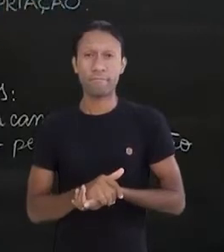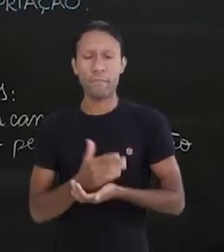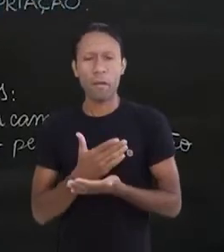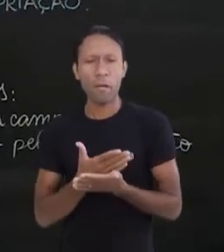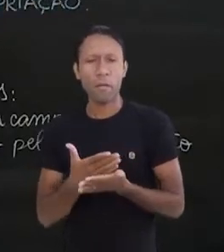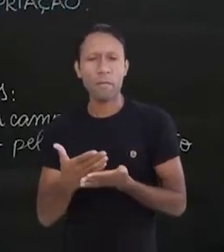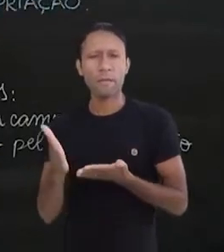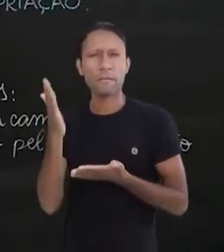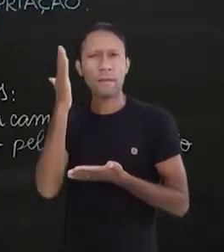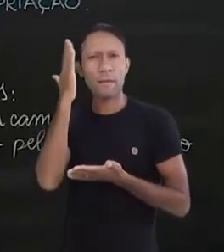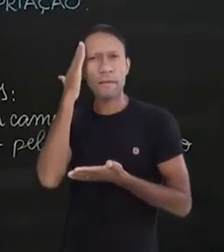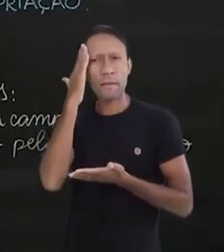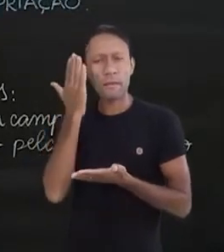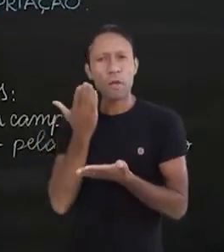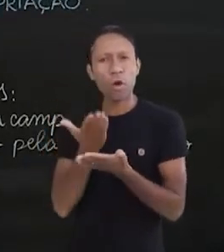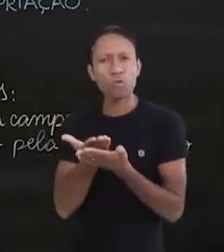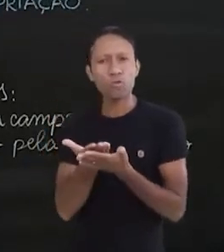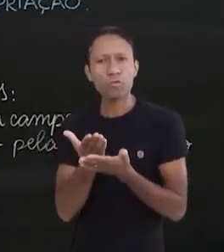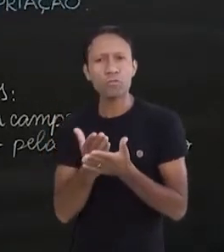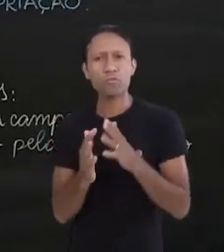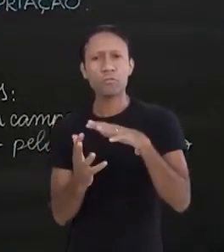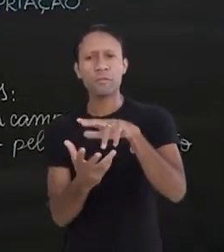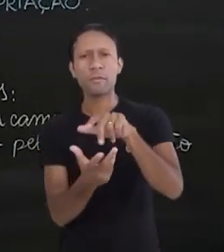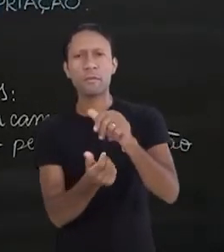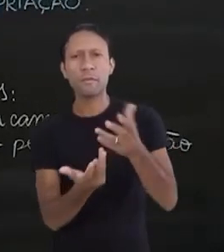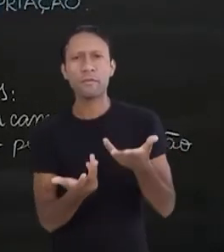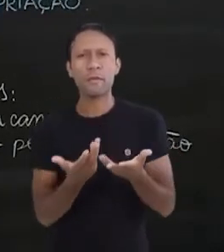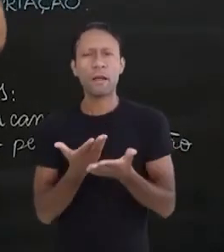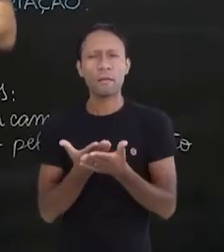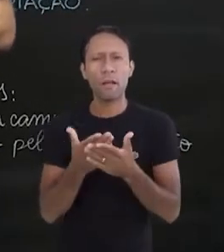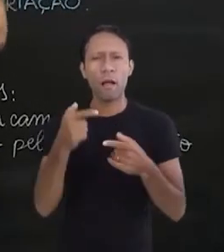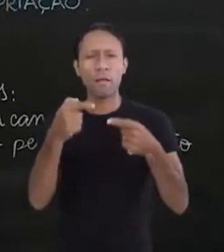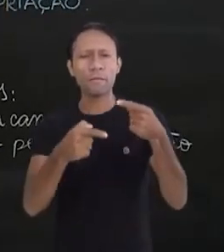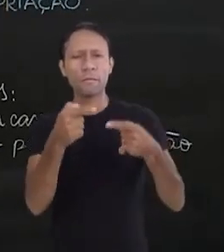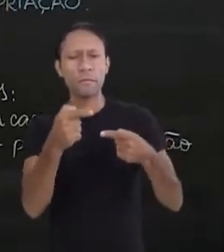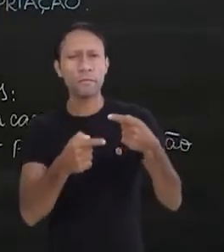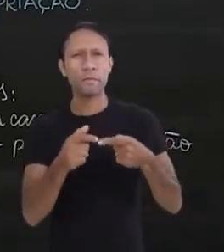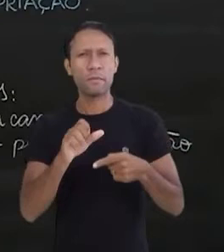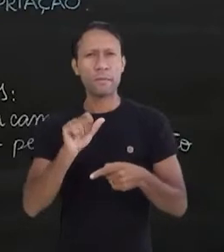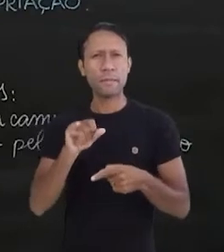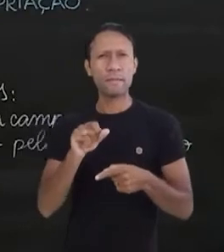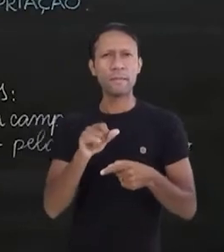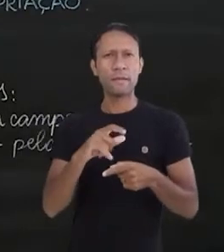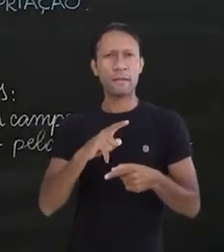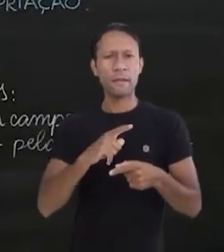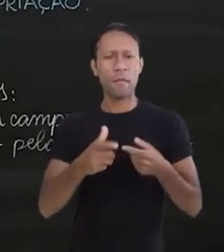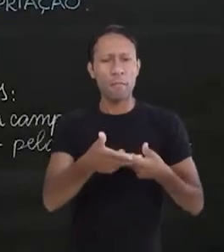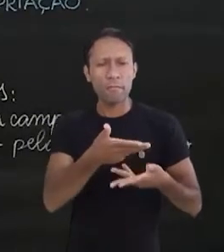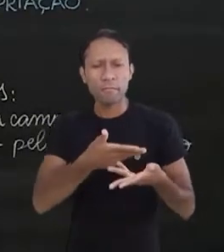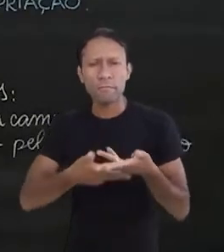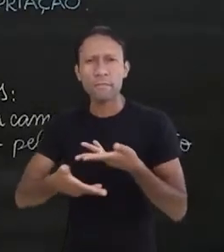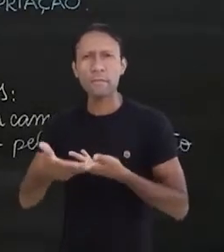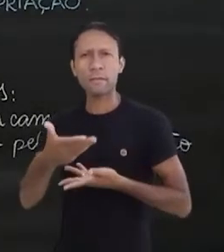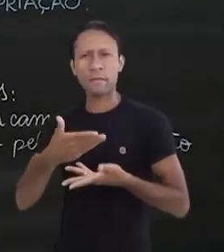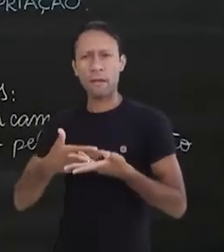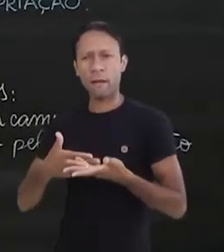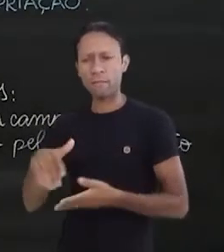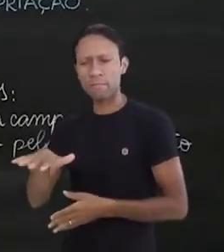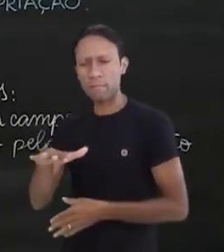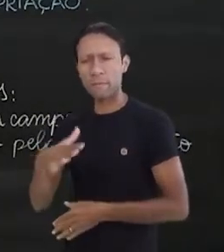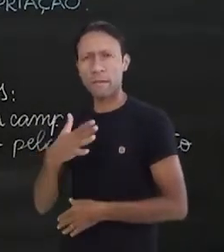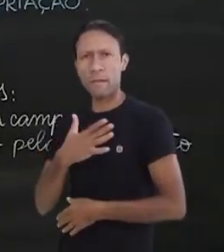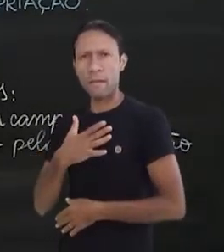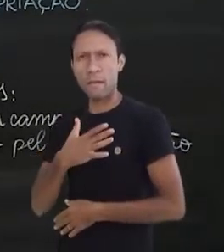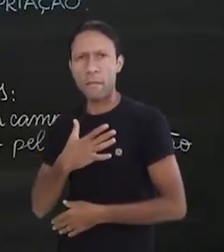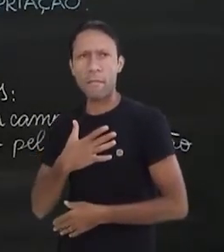gente começar a entender os estudos geopolíticos. Tudo aquilo que vai envolver essa relação de apropriação, do qual